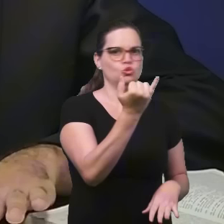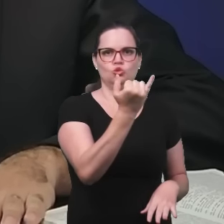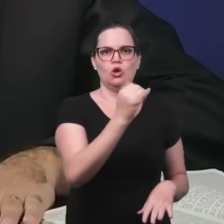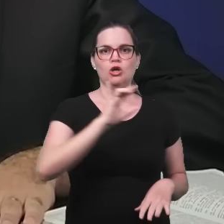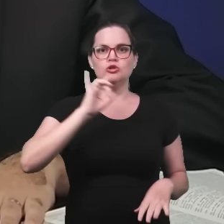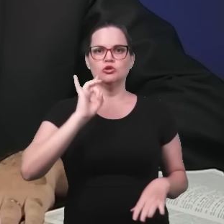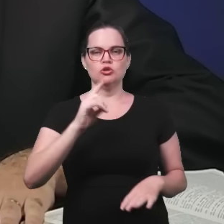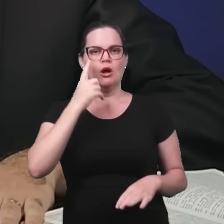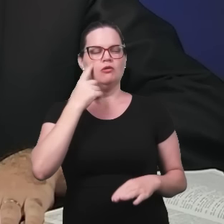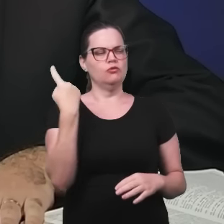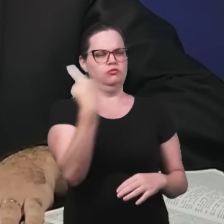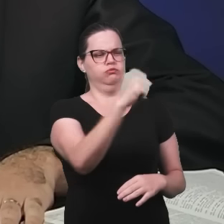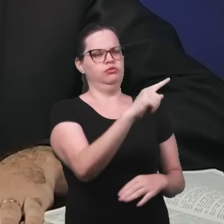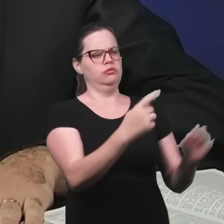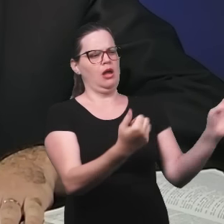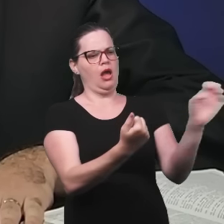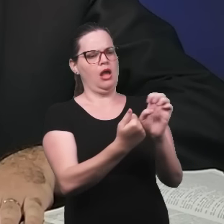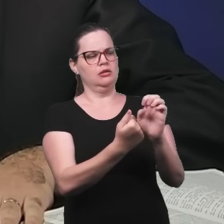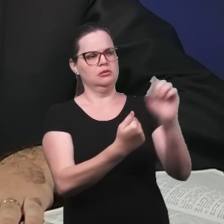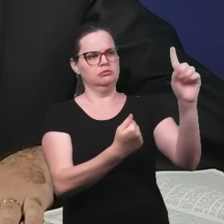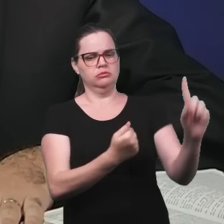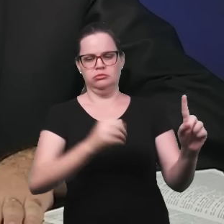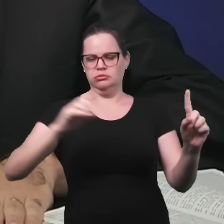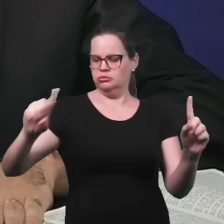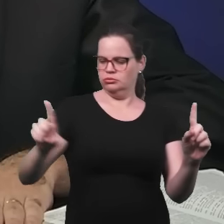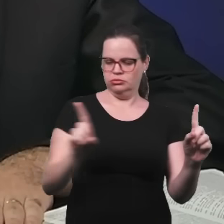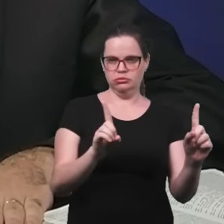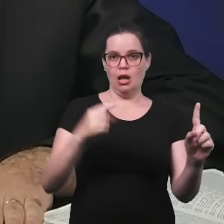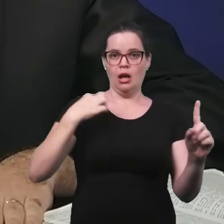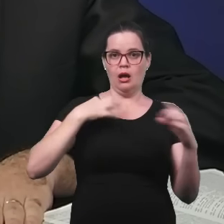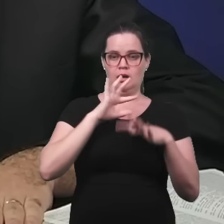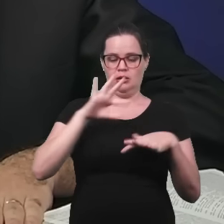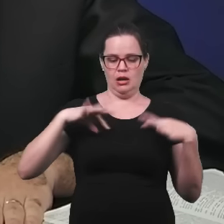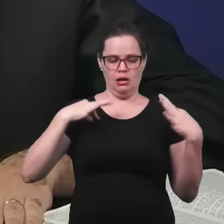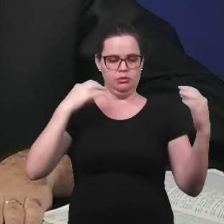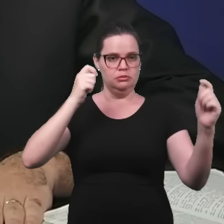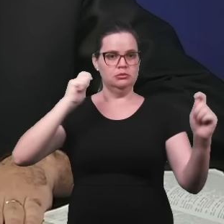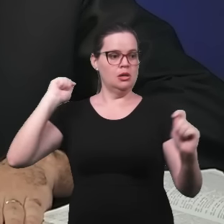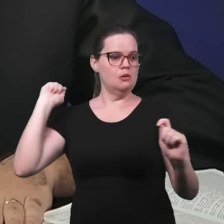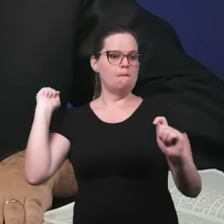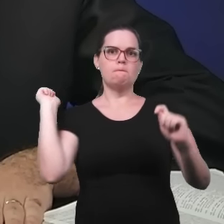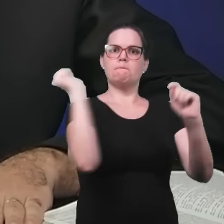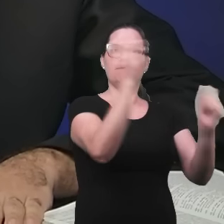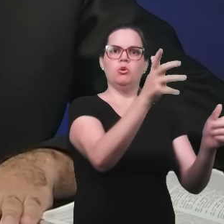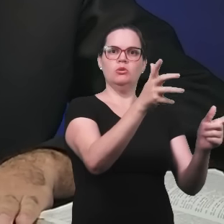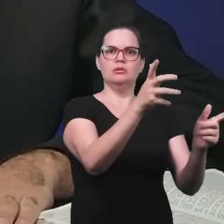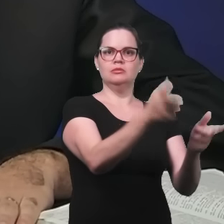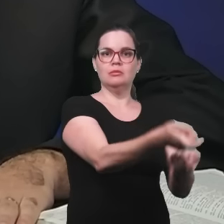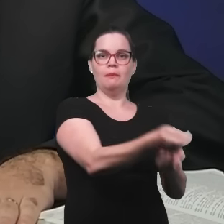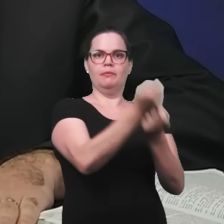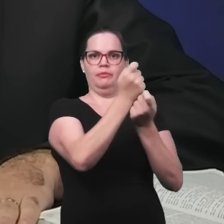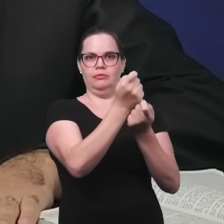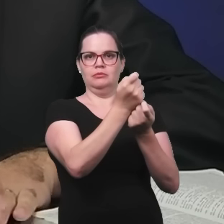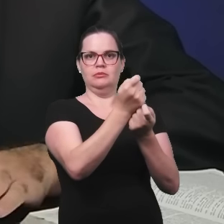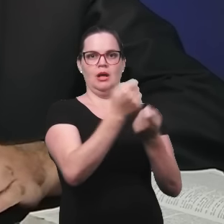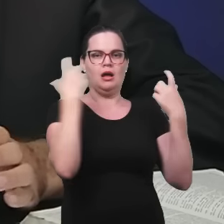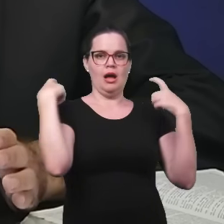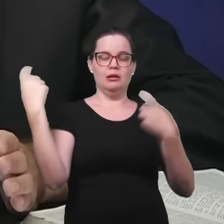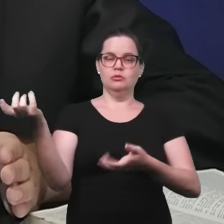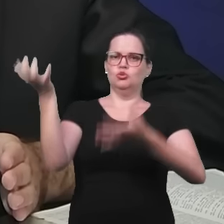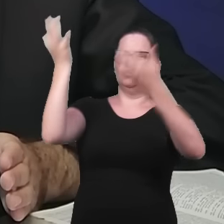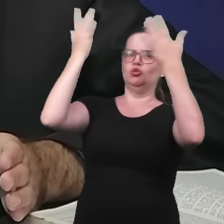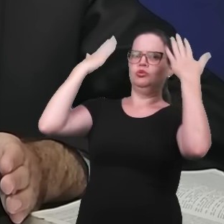trabalhando. A capa que Elias jogou, ela tem um aspecto profético. Porque a